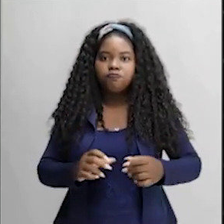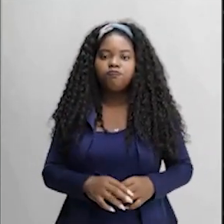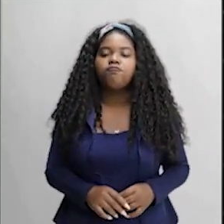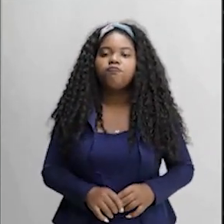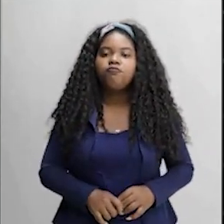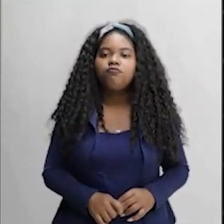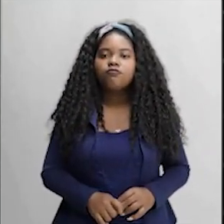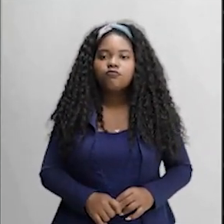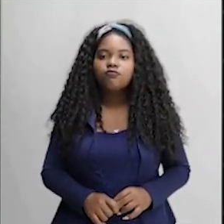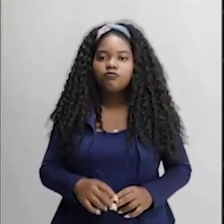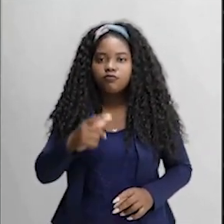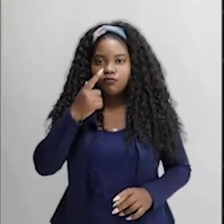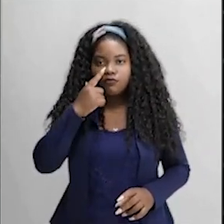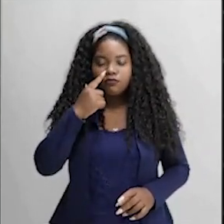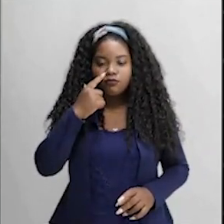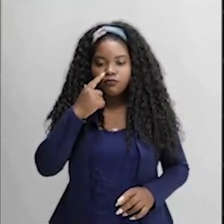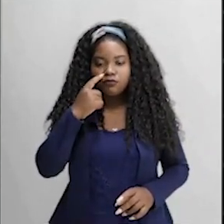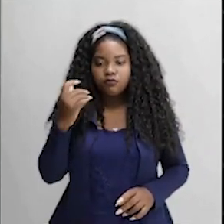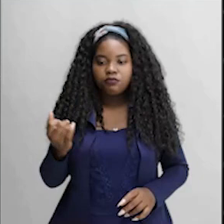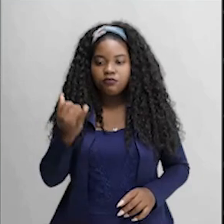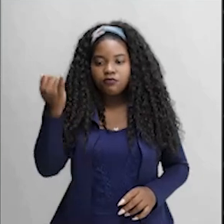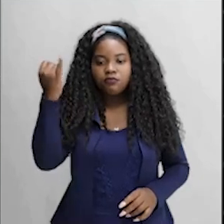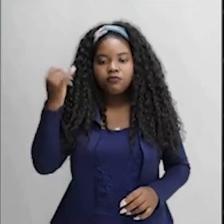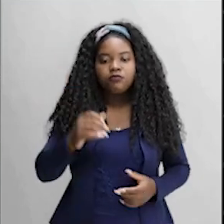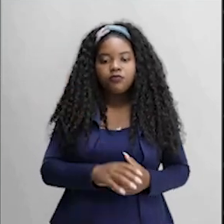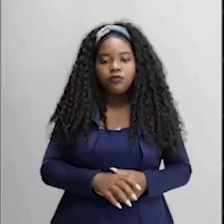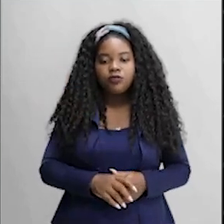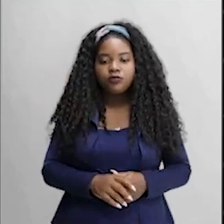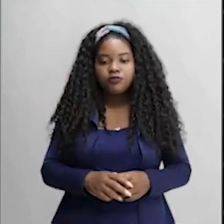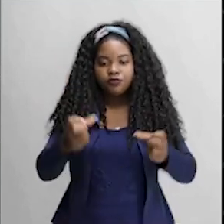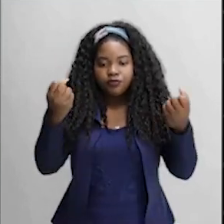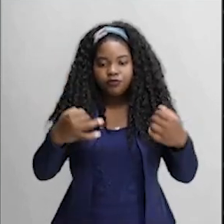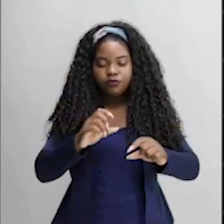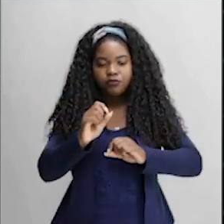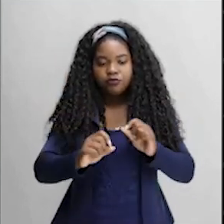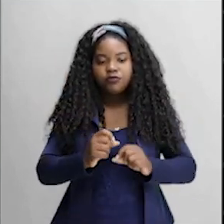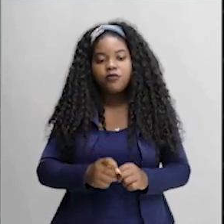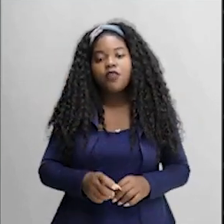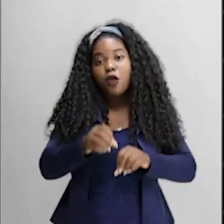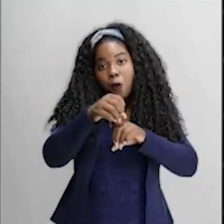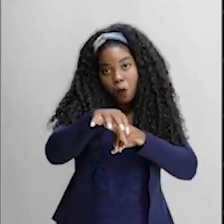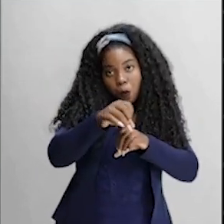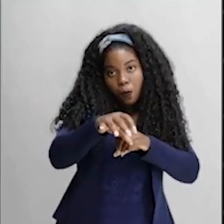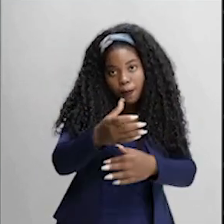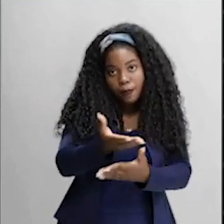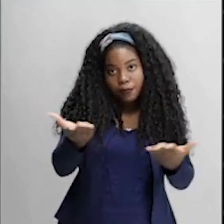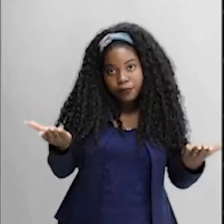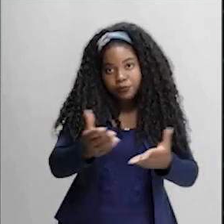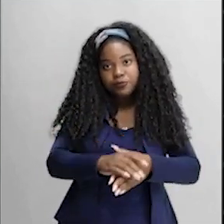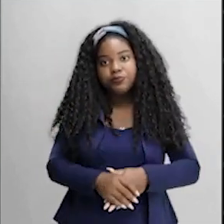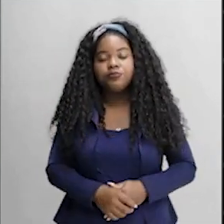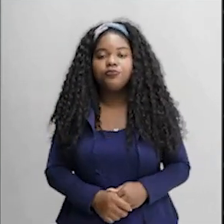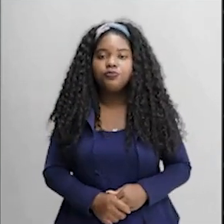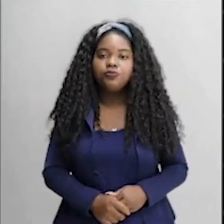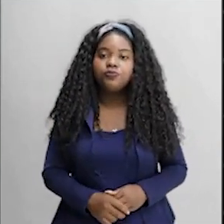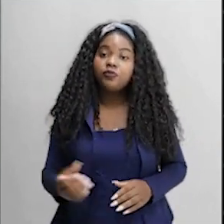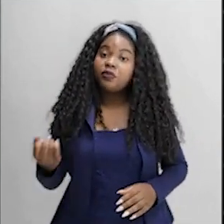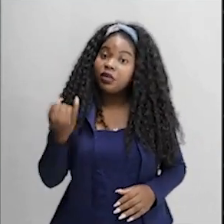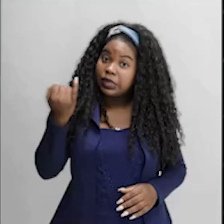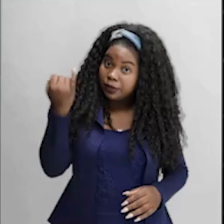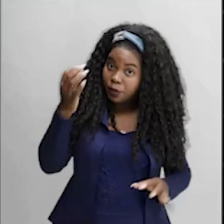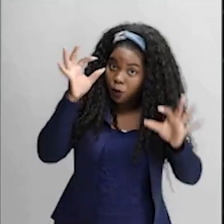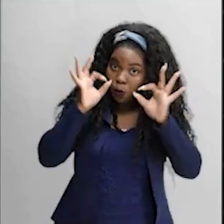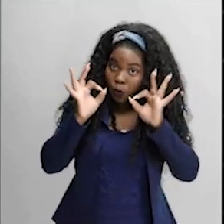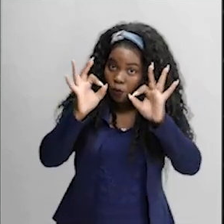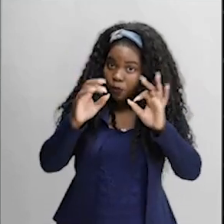coisa importante que você tem de entender neste processo. Olha a dica aqui, presta atenção. Aqui a dica é quente, é importante, é